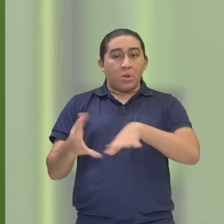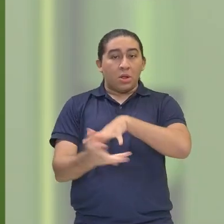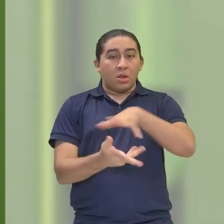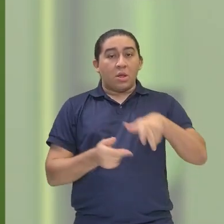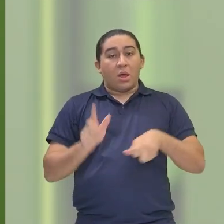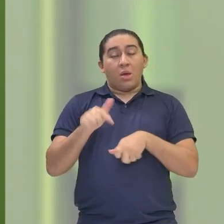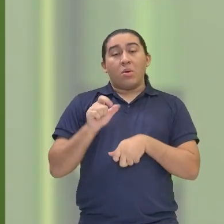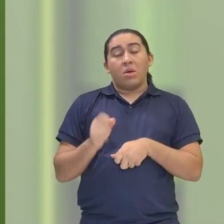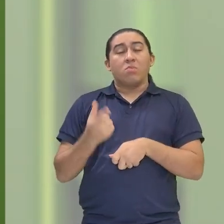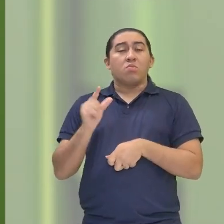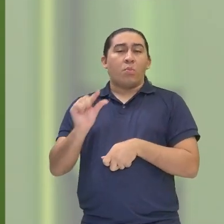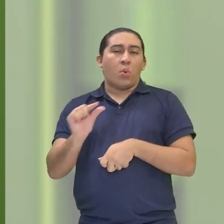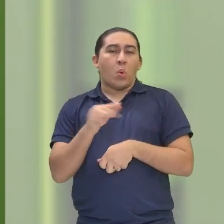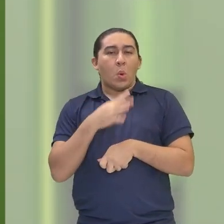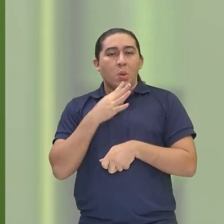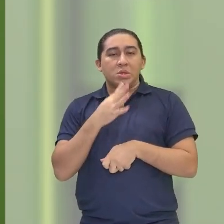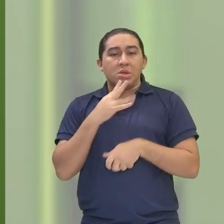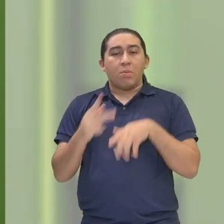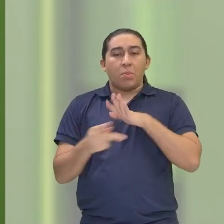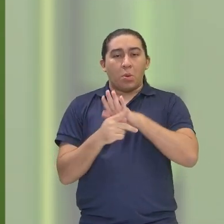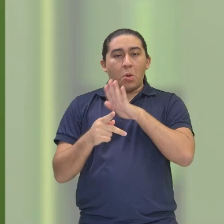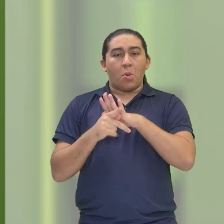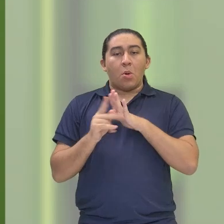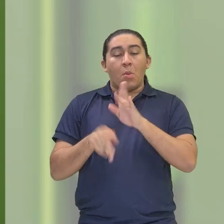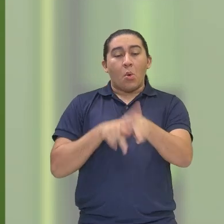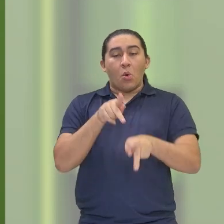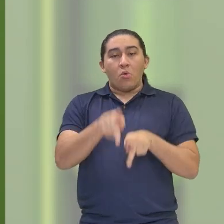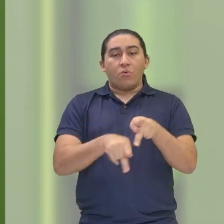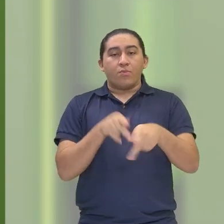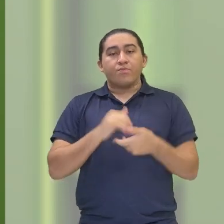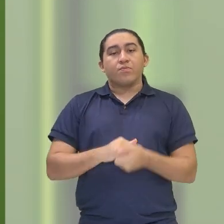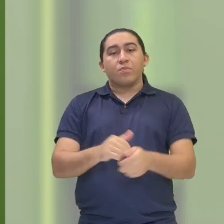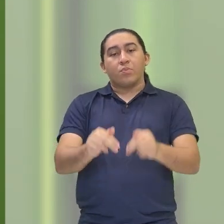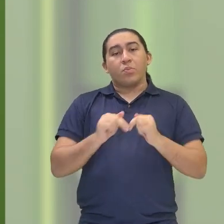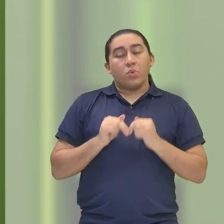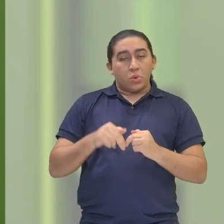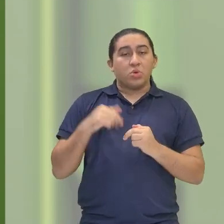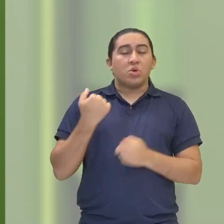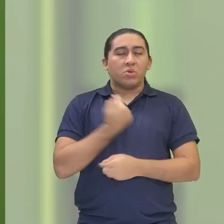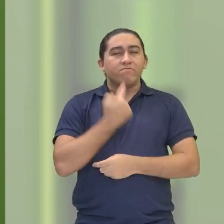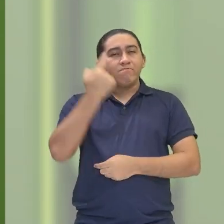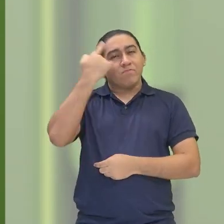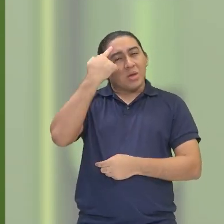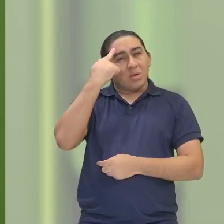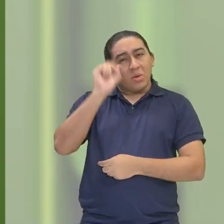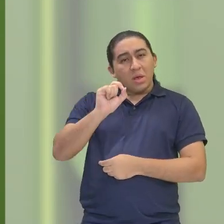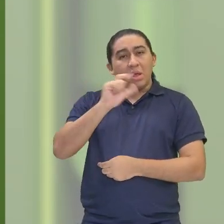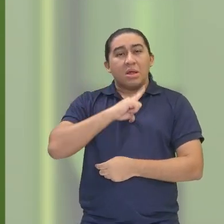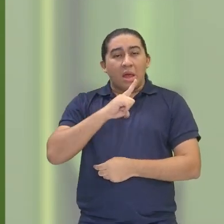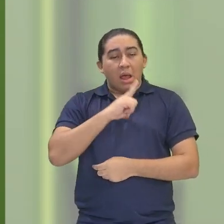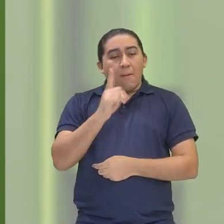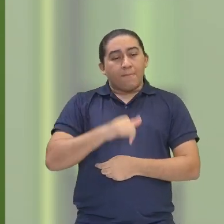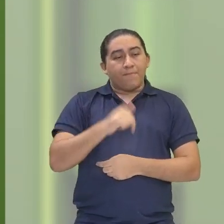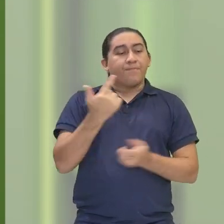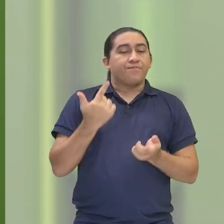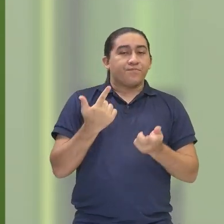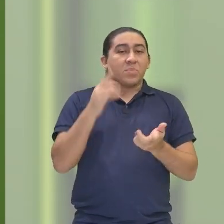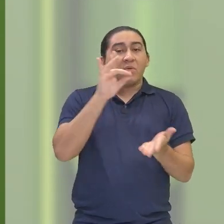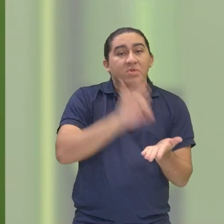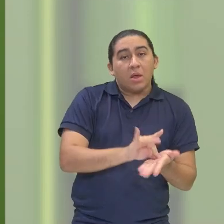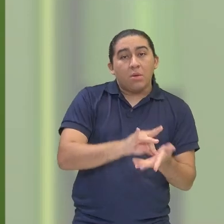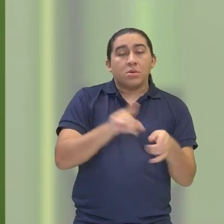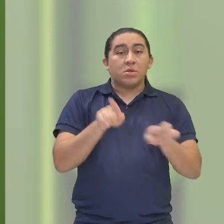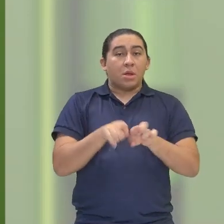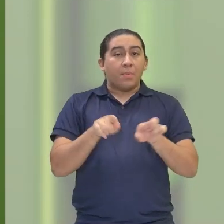pouco conhecidas da população. Por isso que a gente sempre fala da unidade que é a unidade oficial e a unidade que é